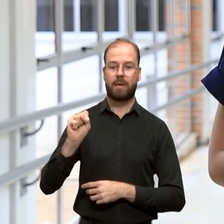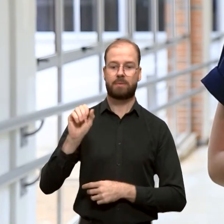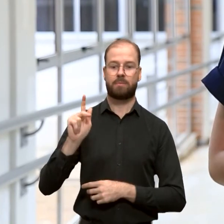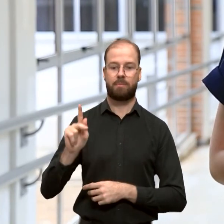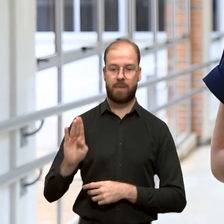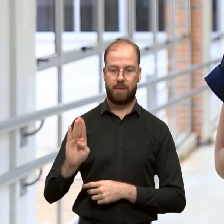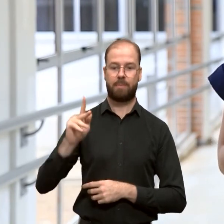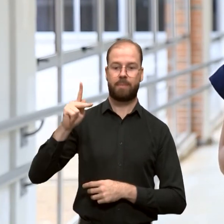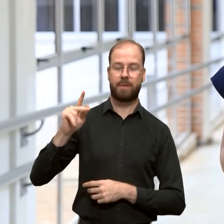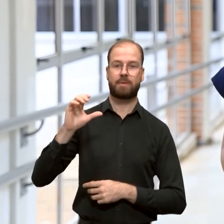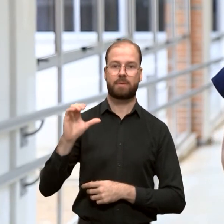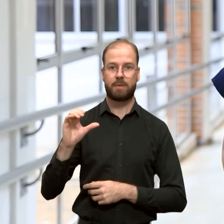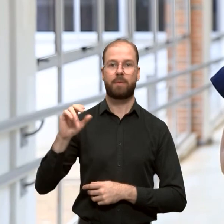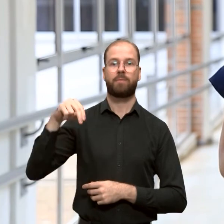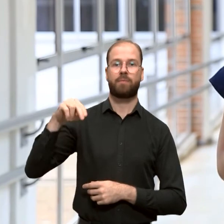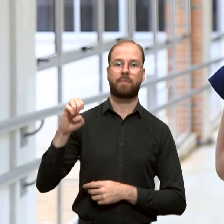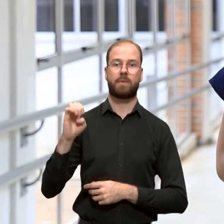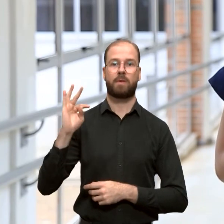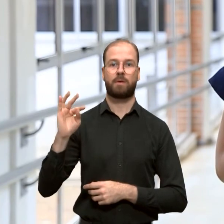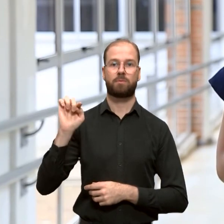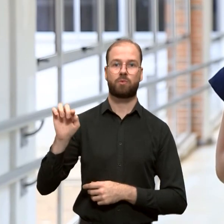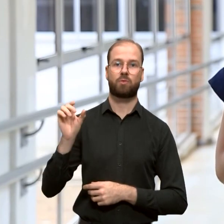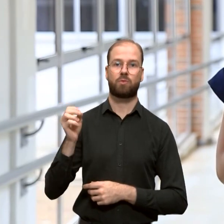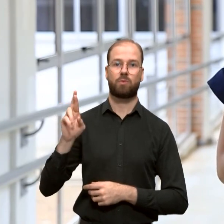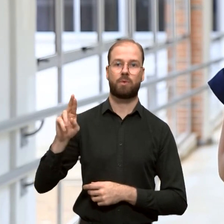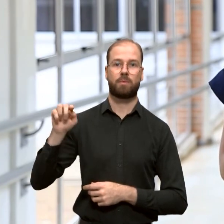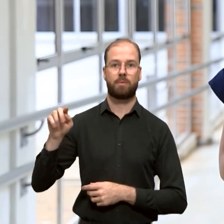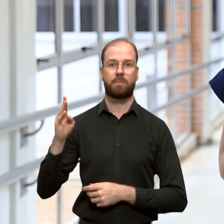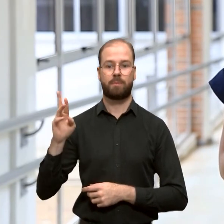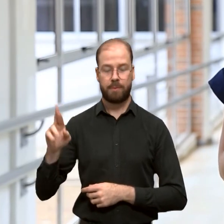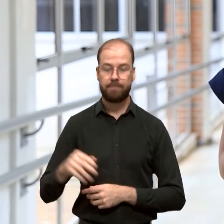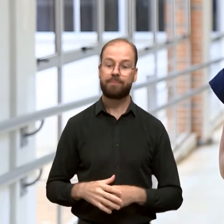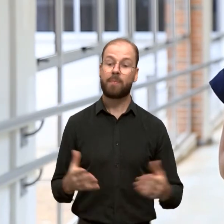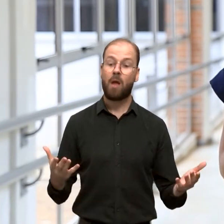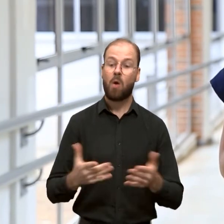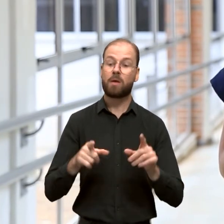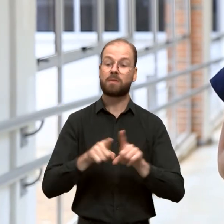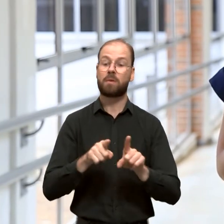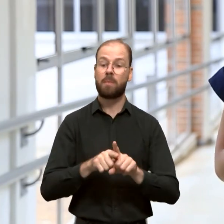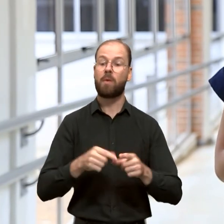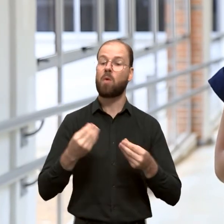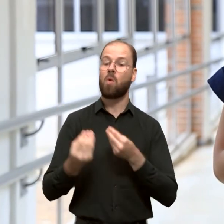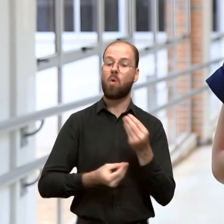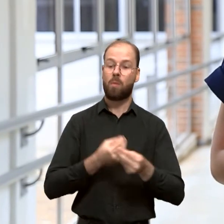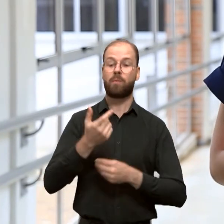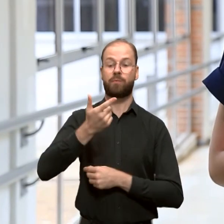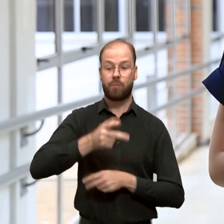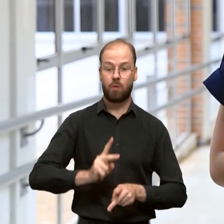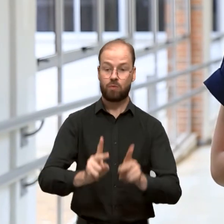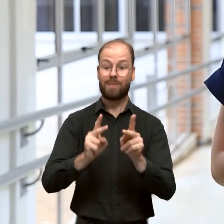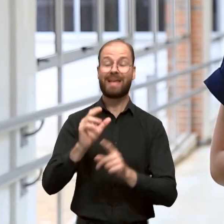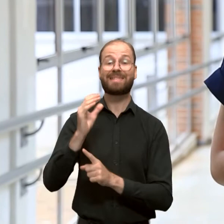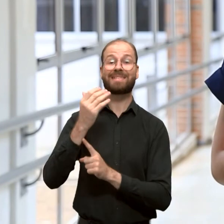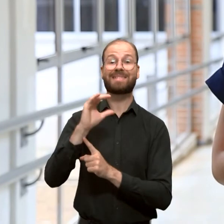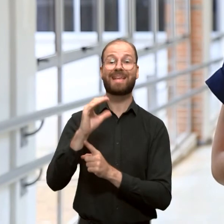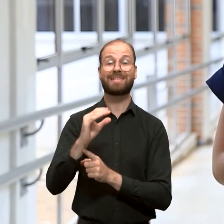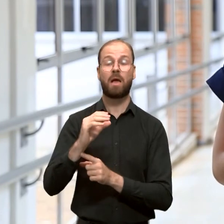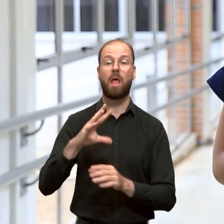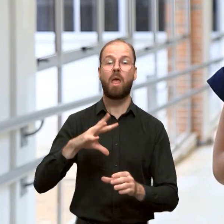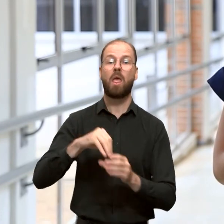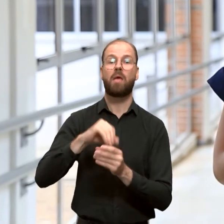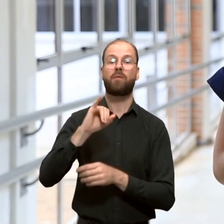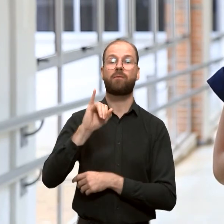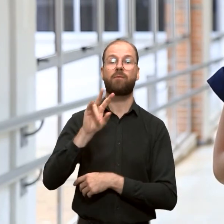sbpcnet.org.br. E ocorre amanhã mais uma ação da série Webinars em Ciência in Vitro. O objetivo do evento